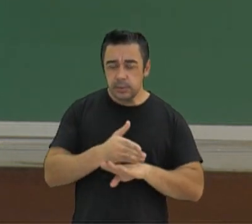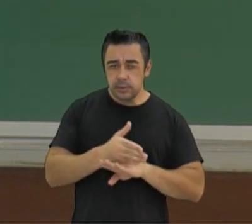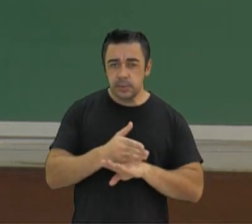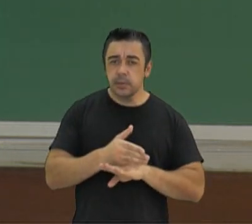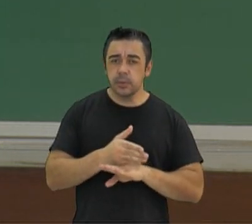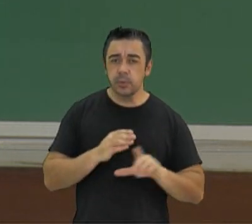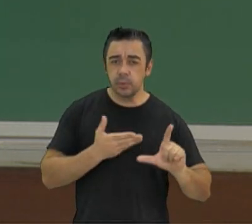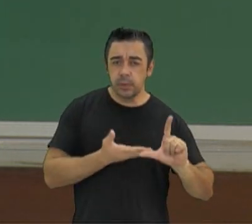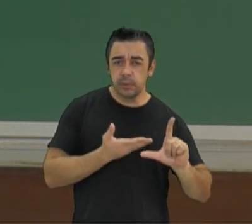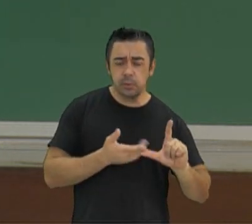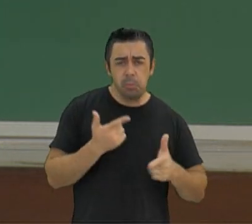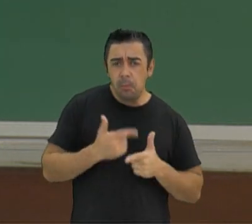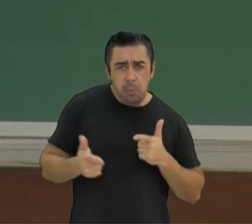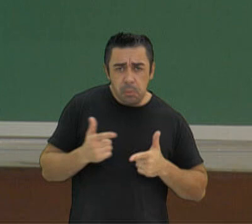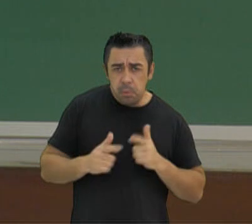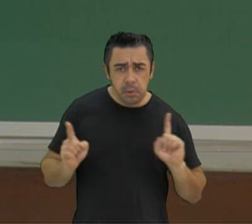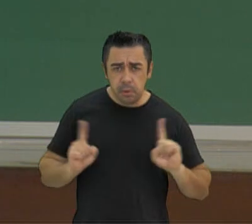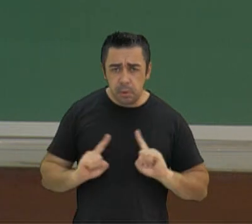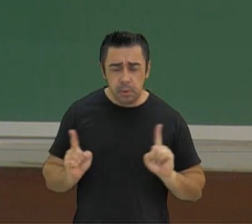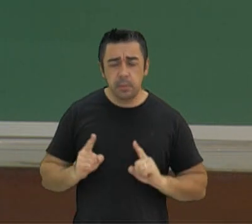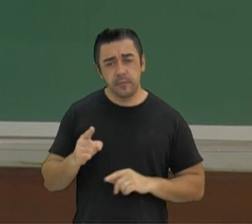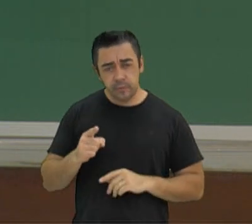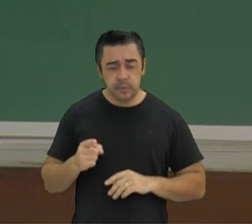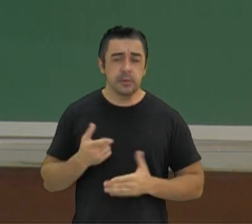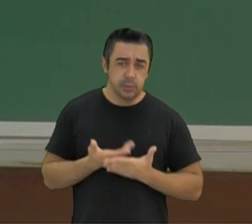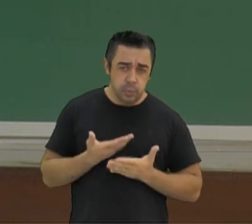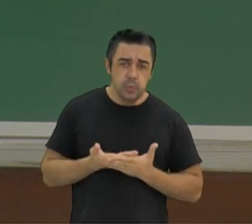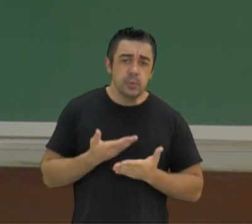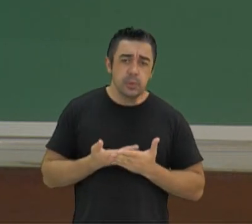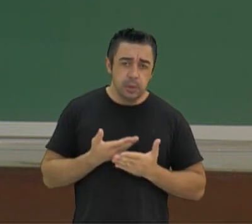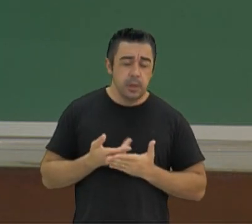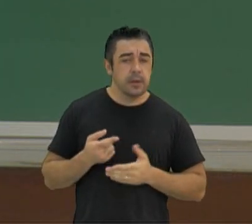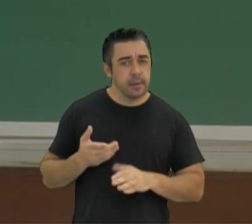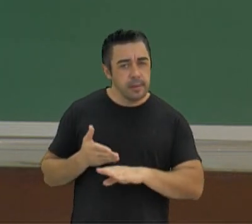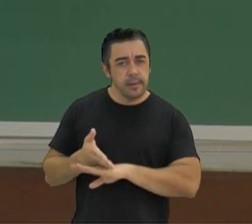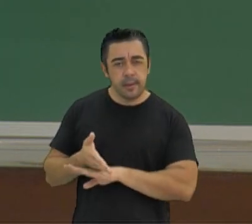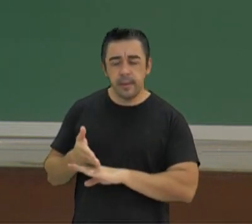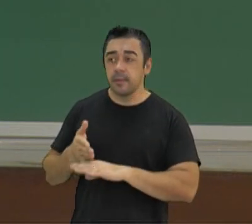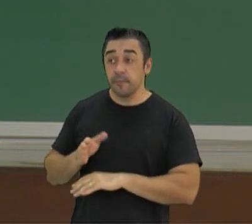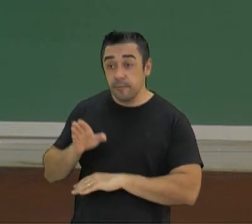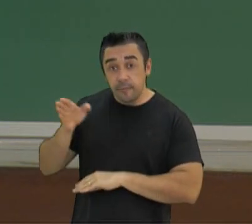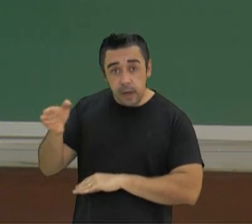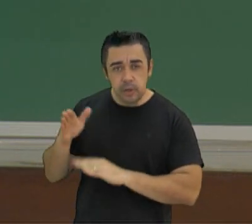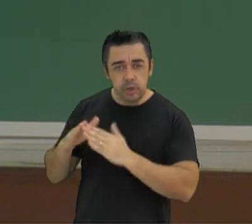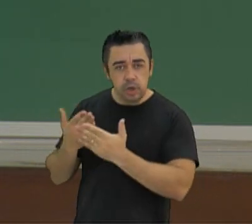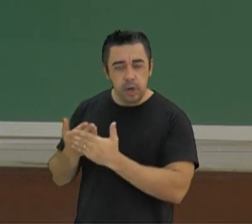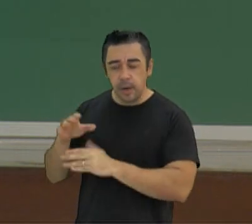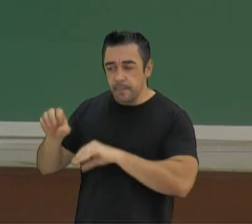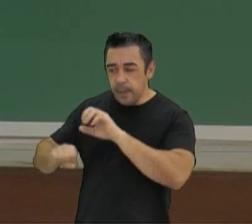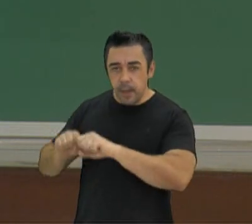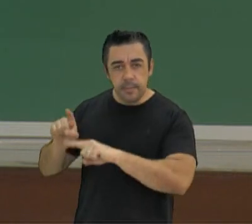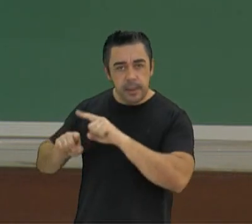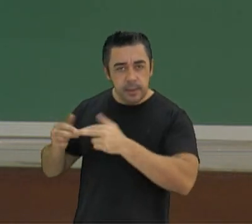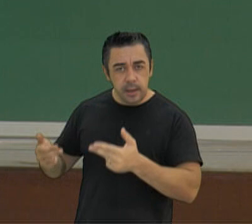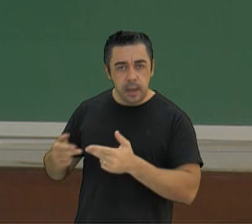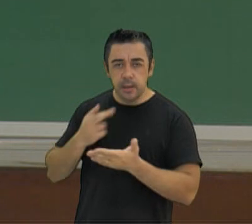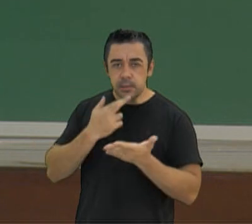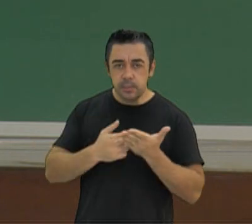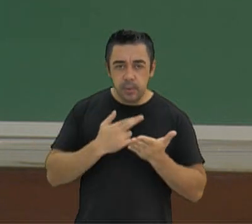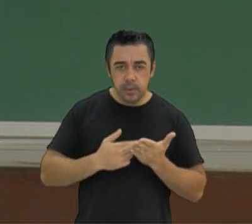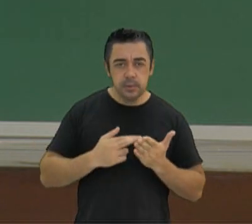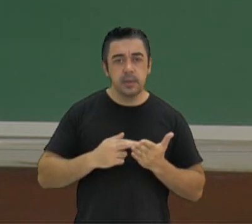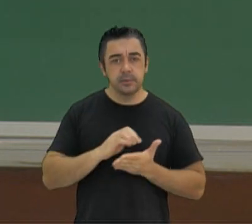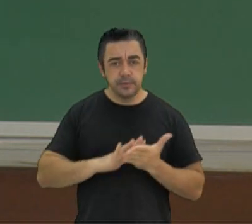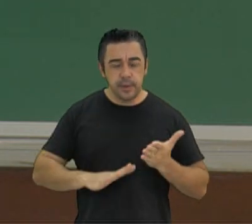Classroom, não tem problema, não é por isso que você vai deixar de estudar. Vai lá na escola, pega o material, resolve as atividades em casa e